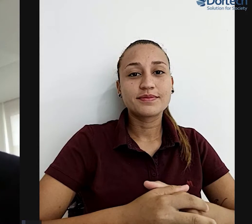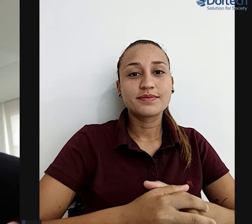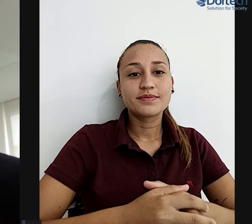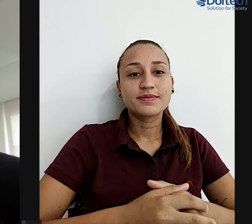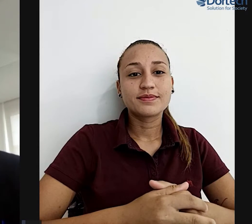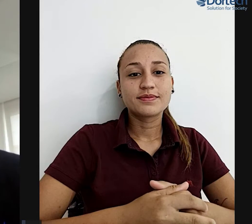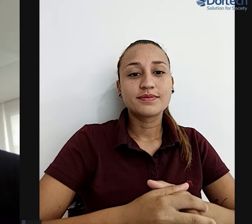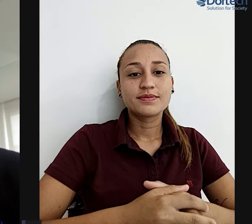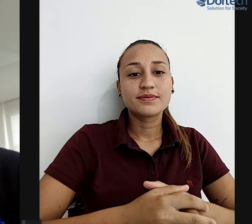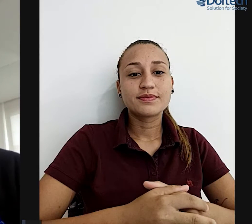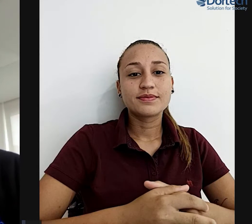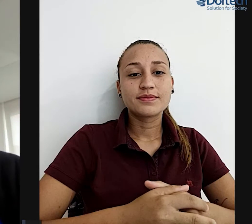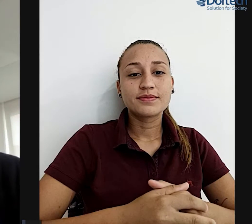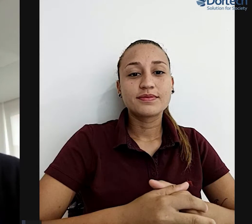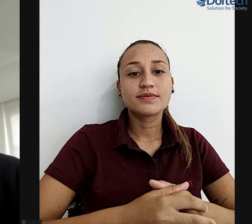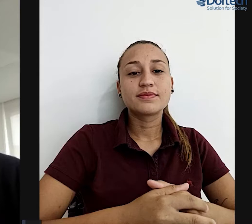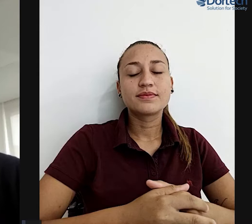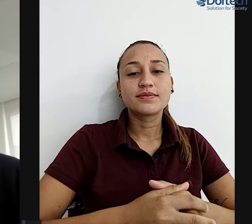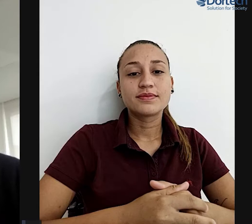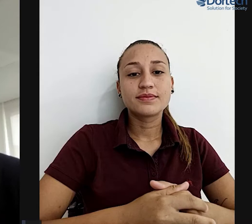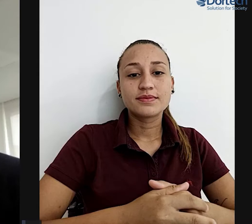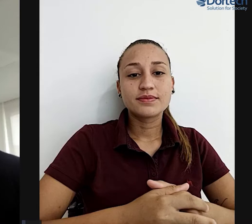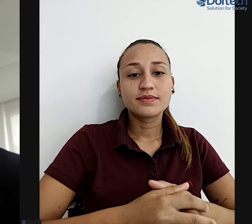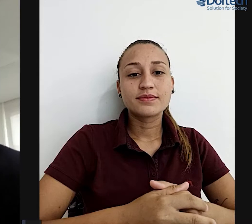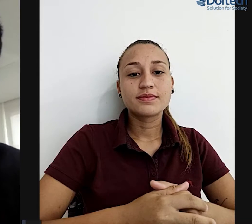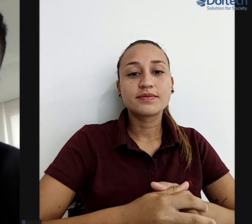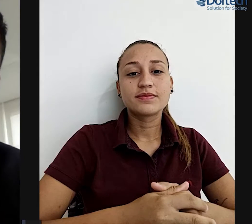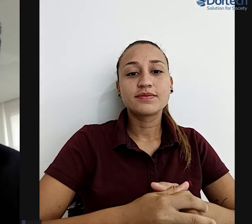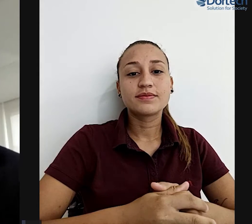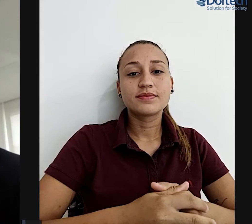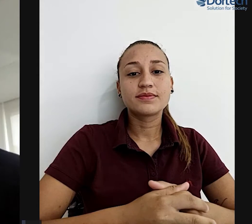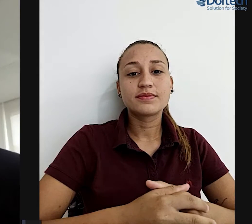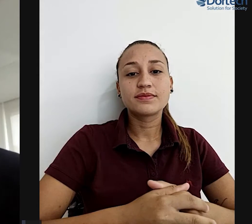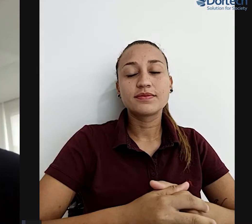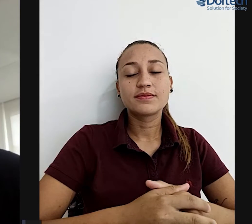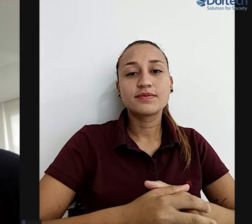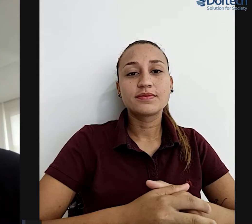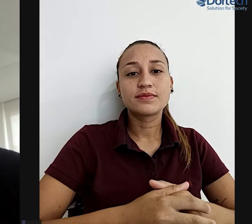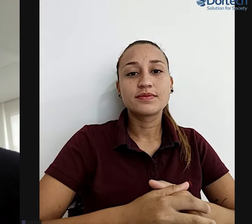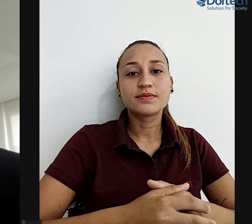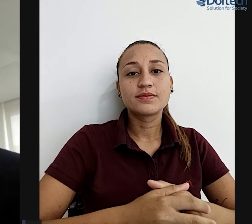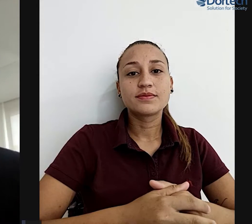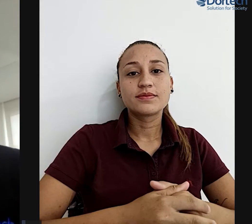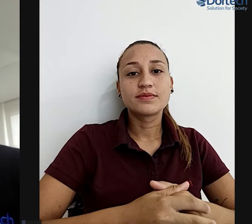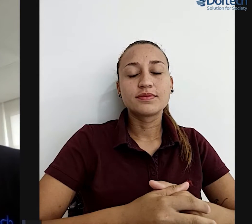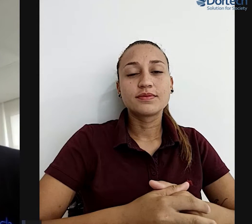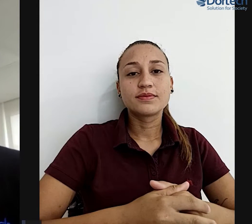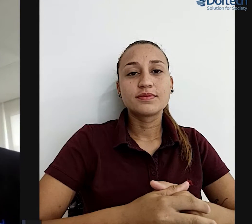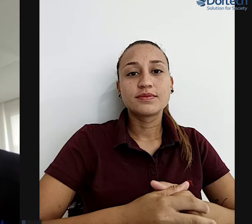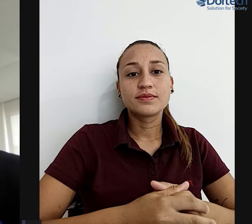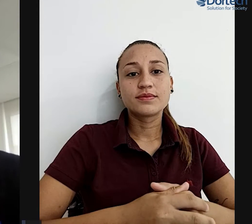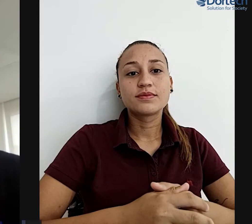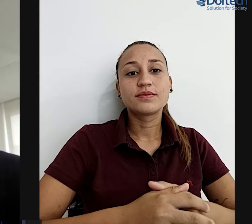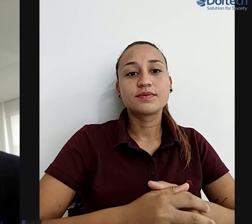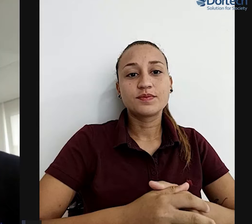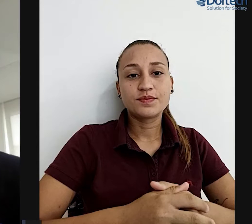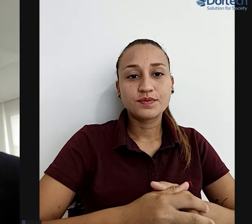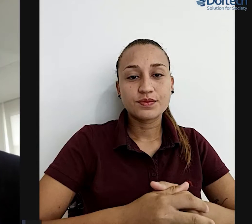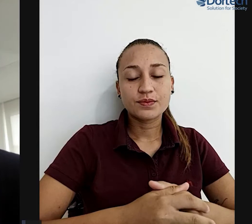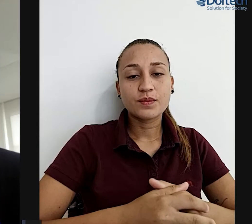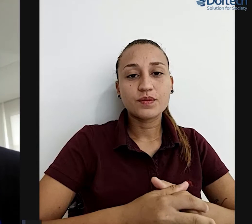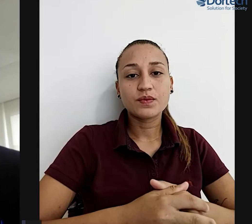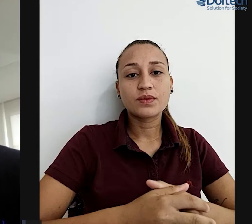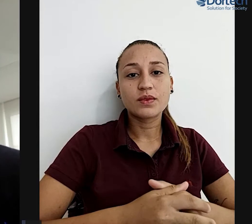modo geral, quer seja engenharia de produto, com o CATIA V6, com Simulia, para fazer